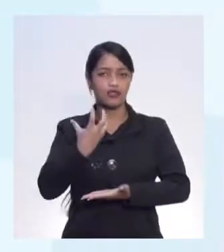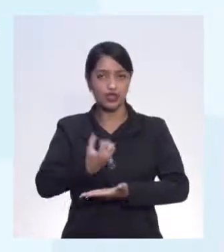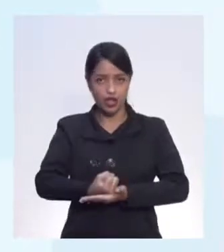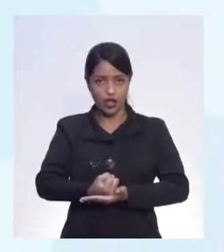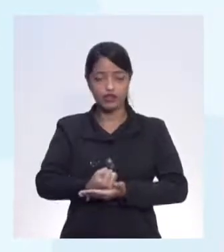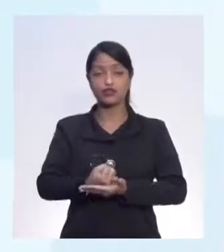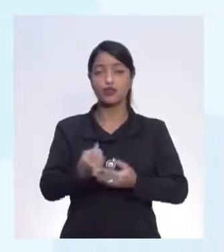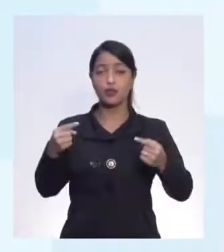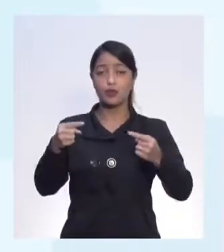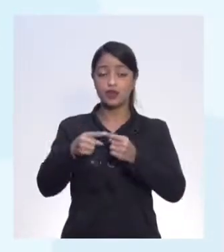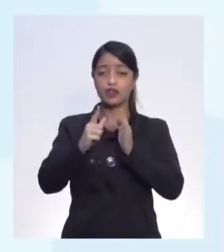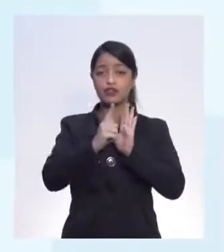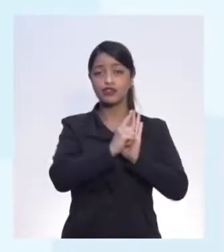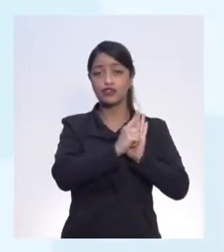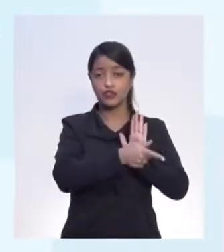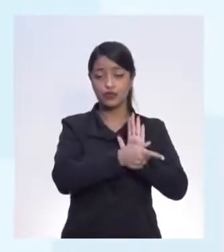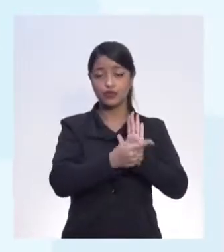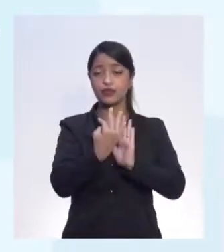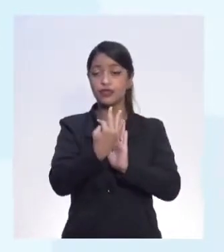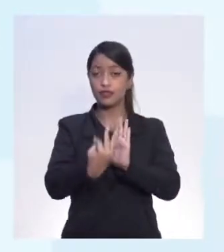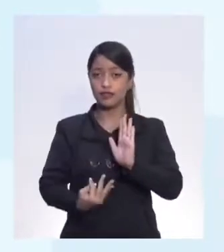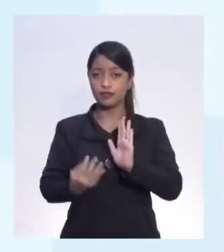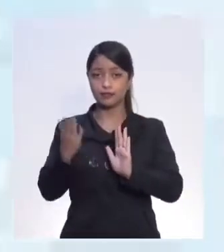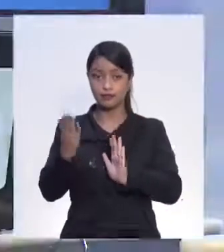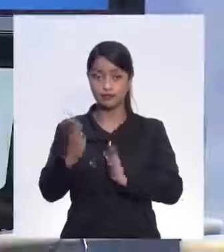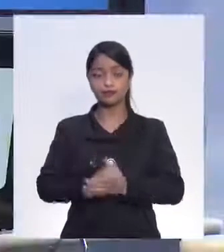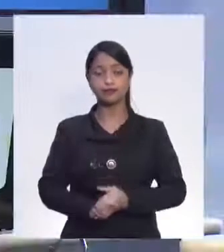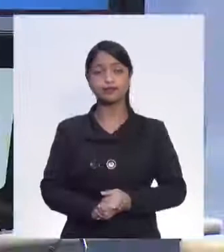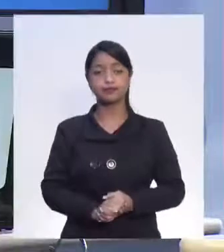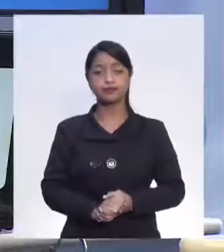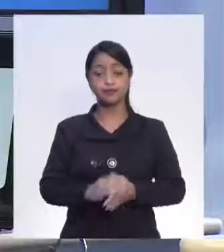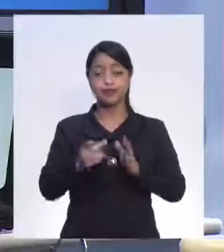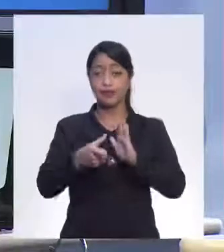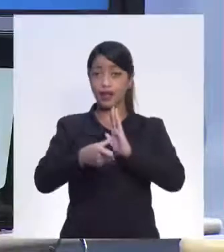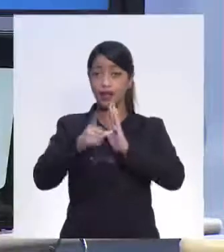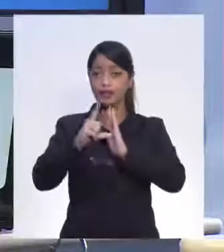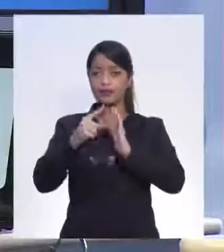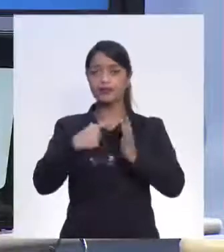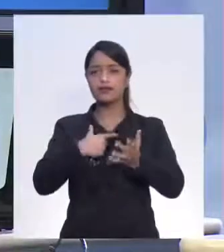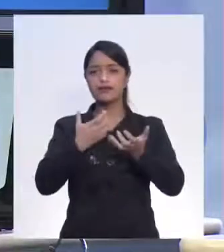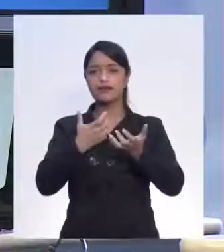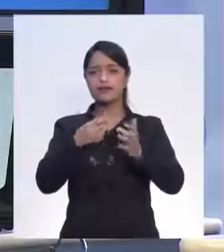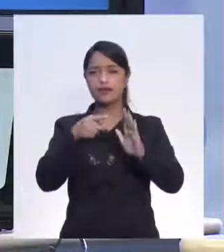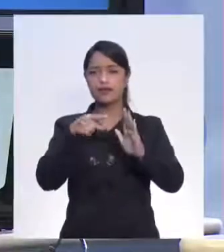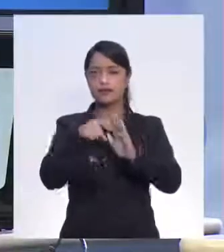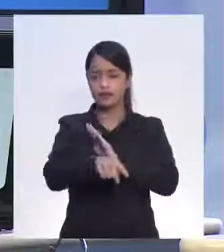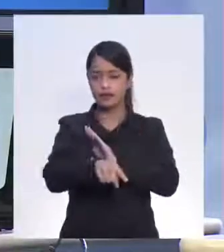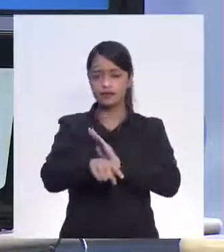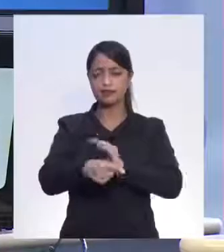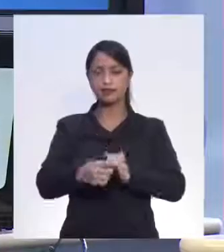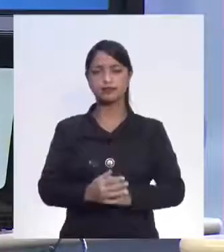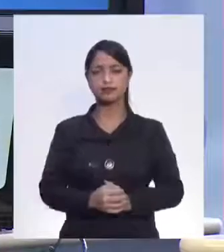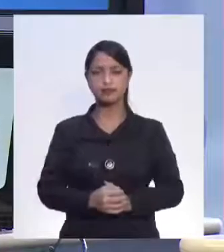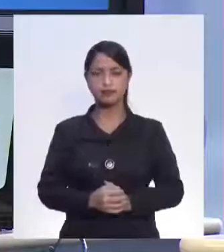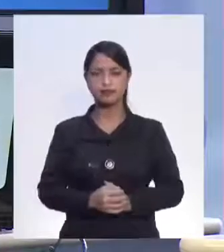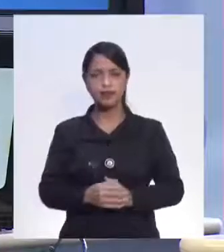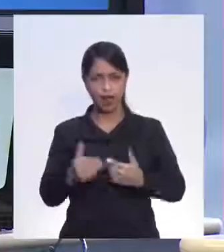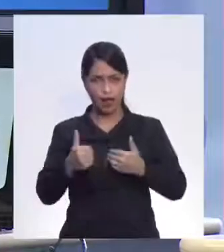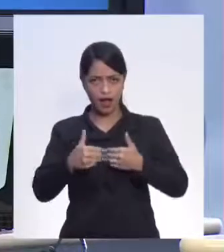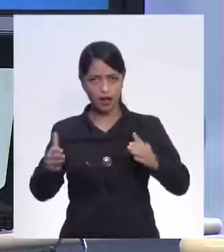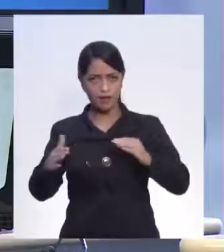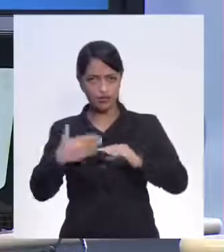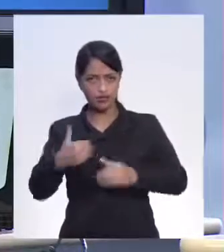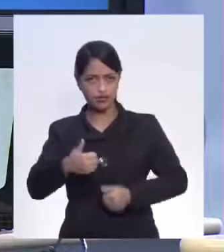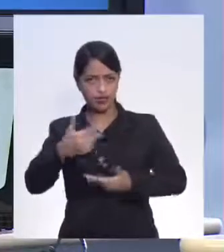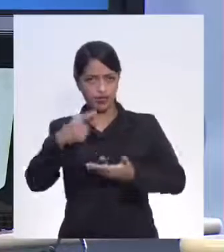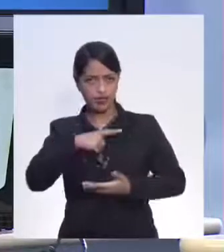textual apresentado. Eu, antes de ir para a acolhida, queria perguntar para vocês se vocês... Aliás, o chat está aberto? Não